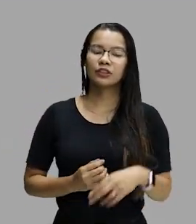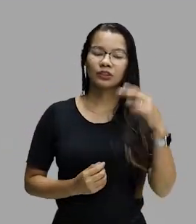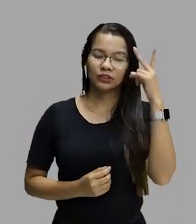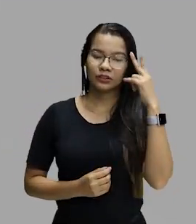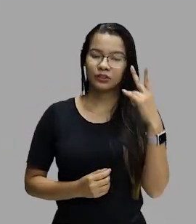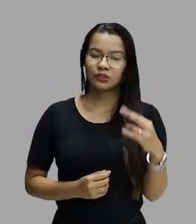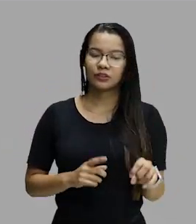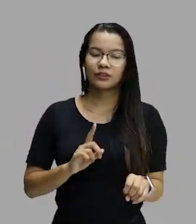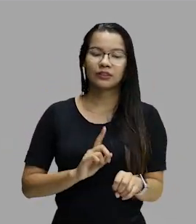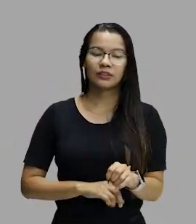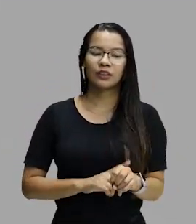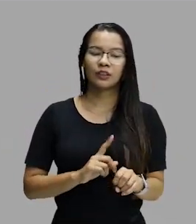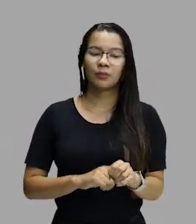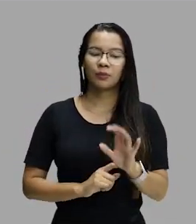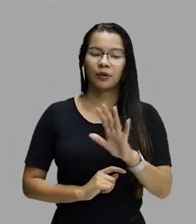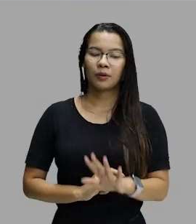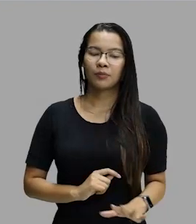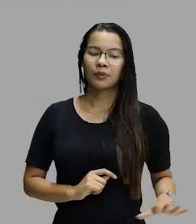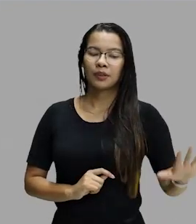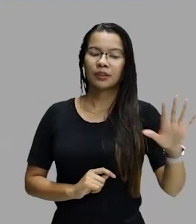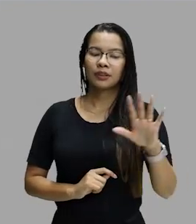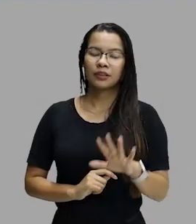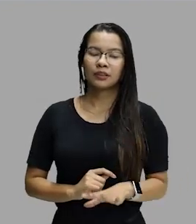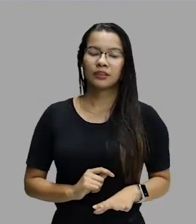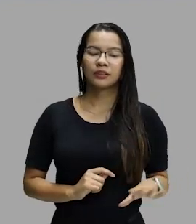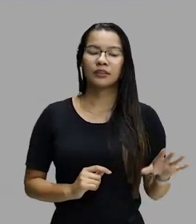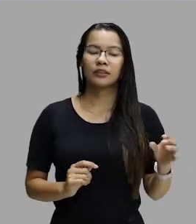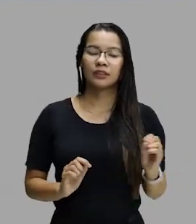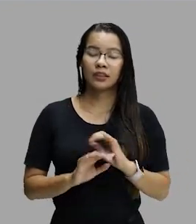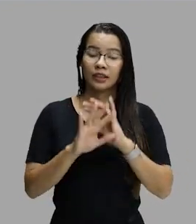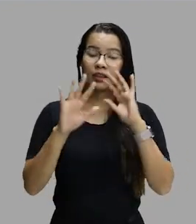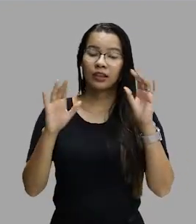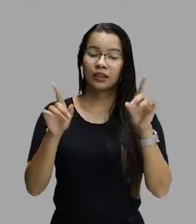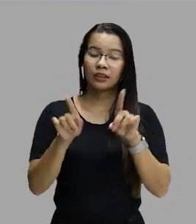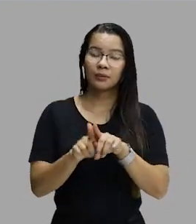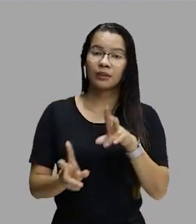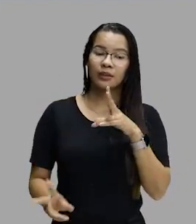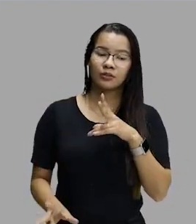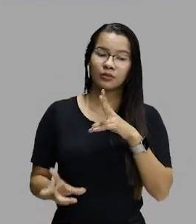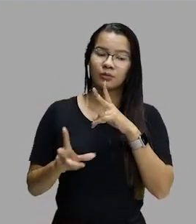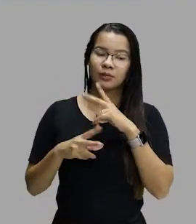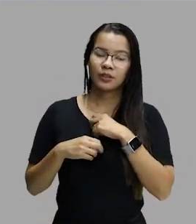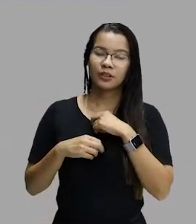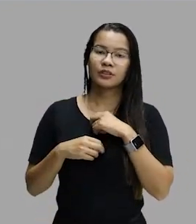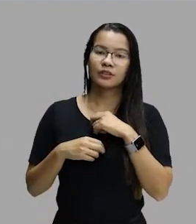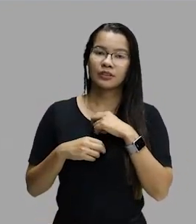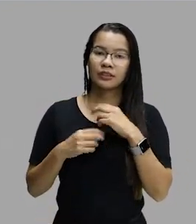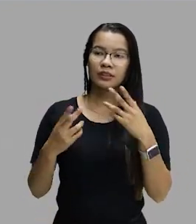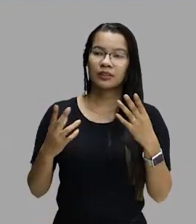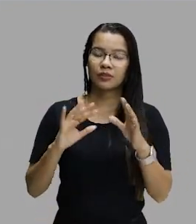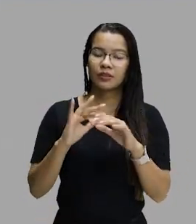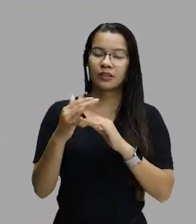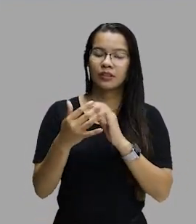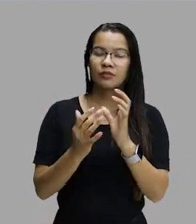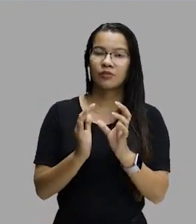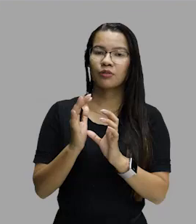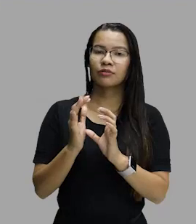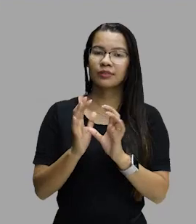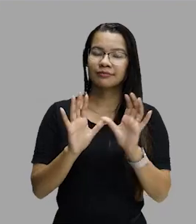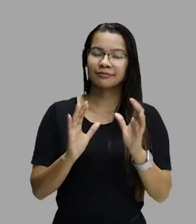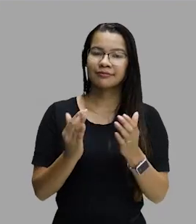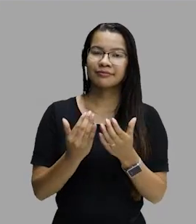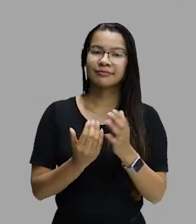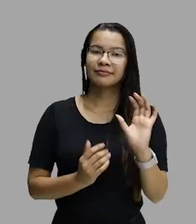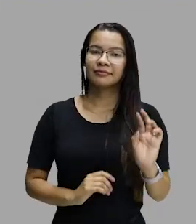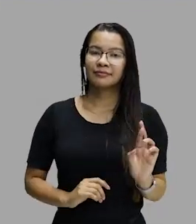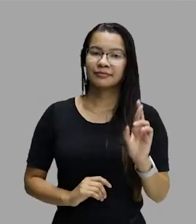né, a temporalidade, ambientação, que é o espaço, e, claro, as personagens que são envolvidas nesta